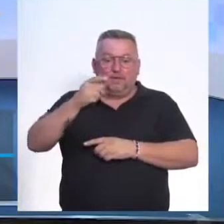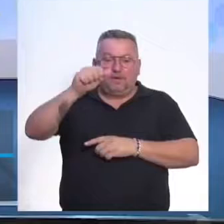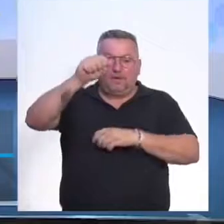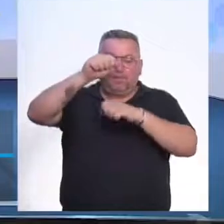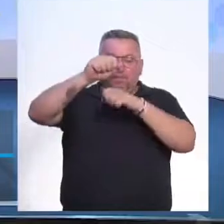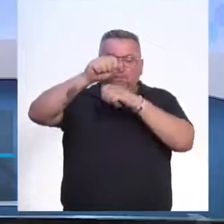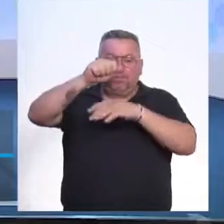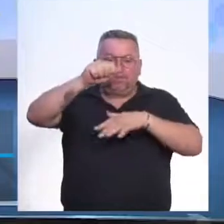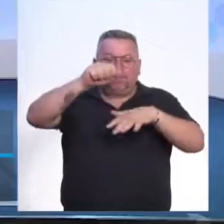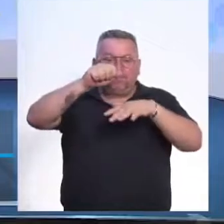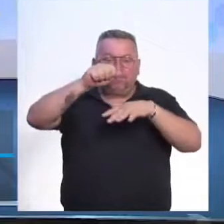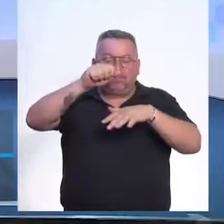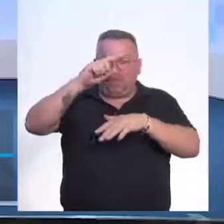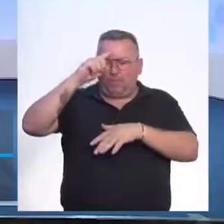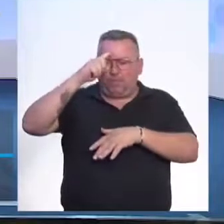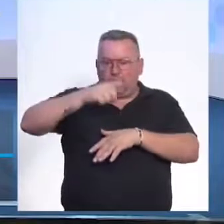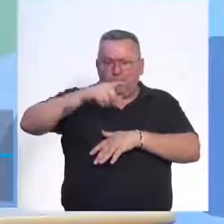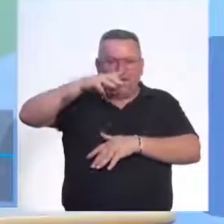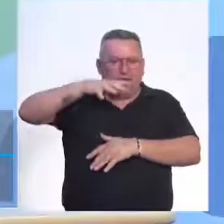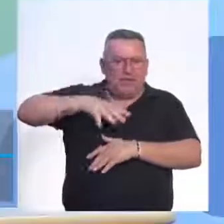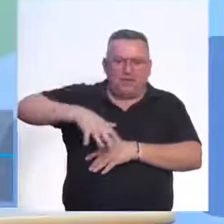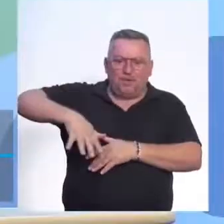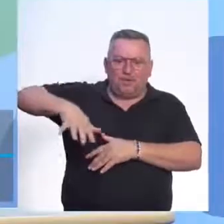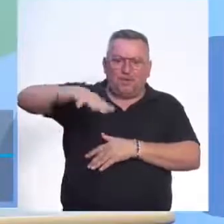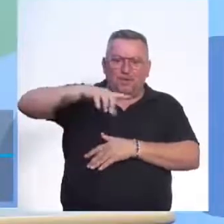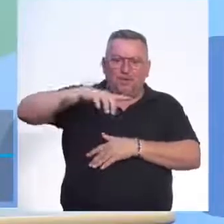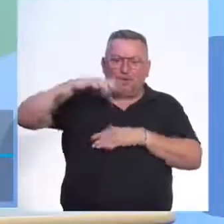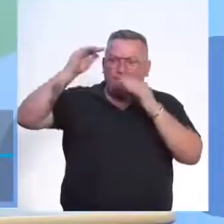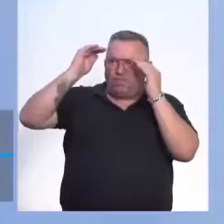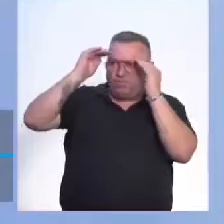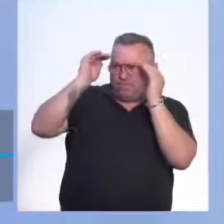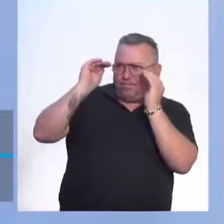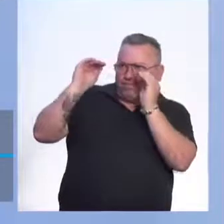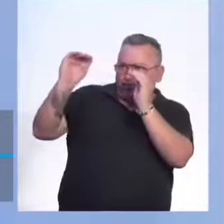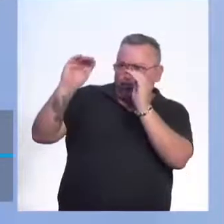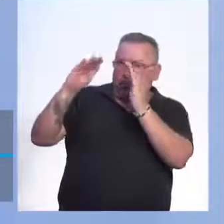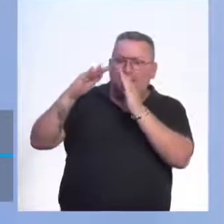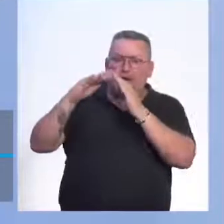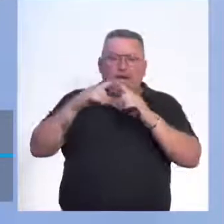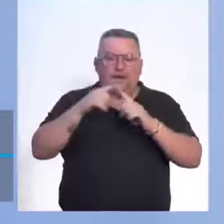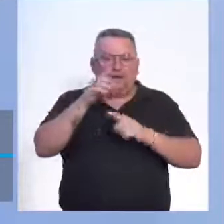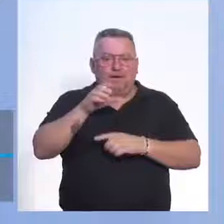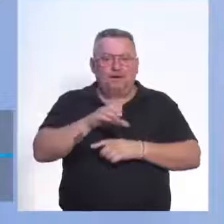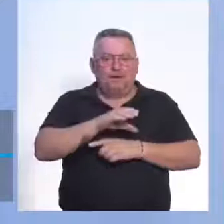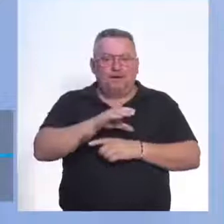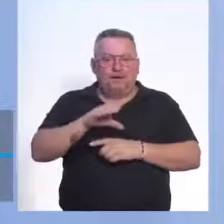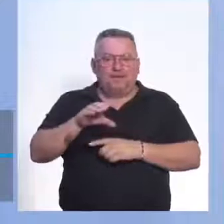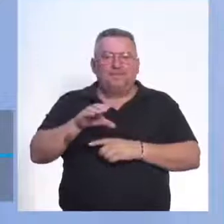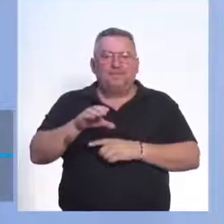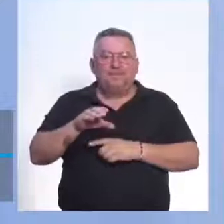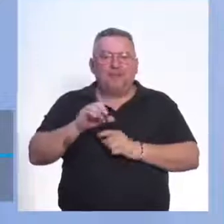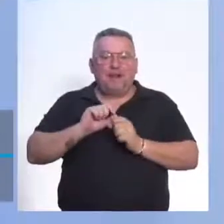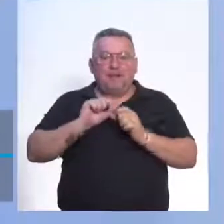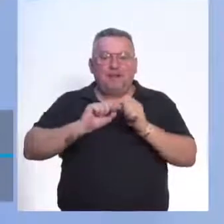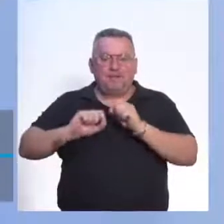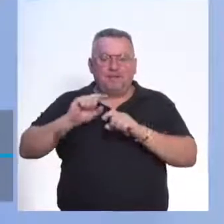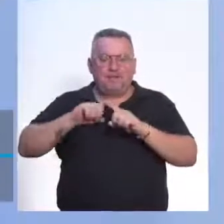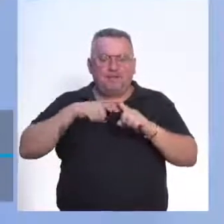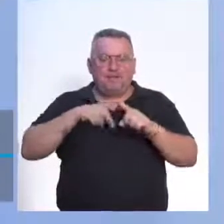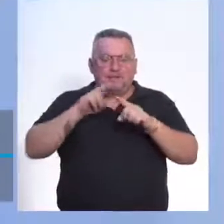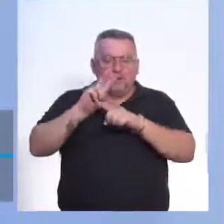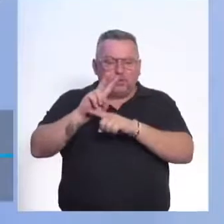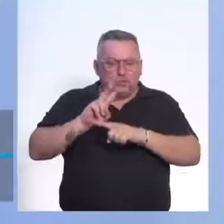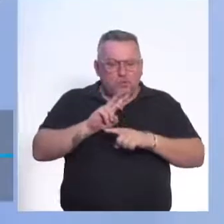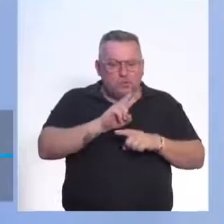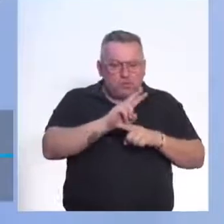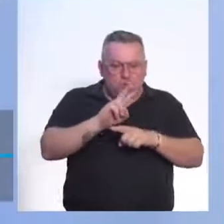suzeranos. Então, todos deveriam lealdade à Igreja Católica. A Igreja Católica. E a Igreja Católica, ela fazia essa manutenção da